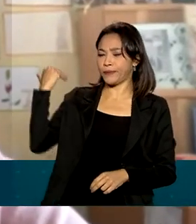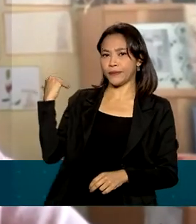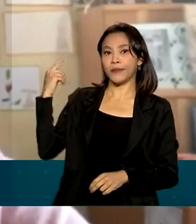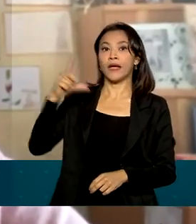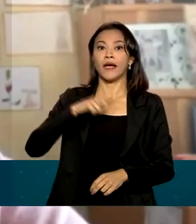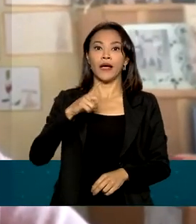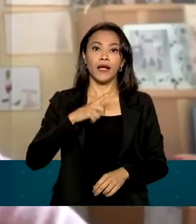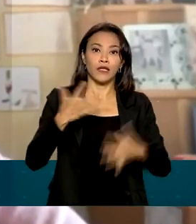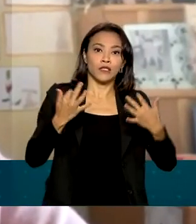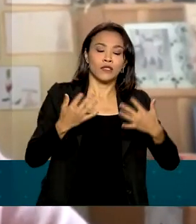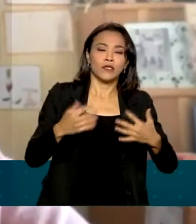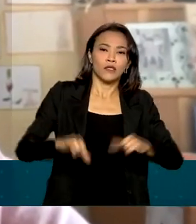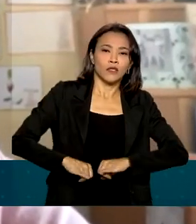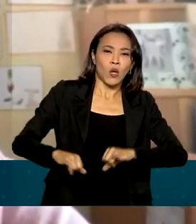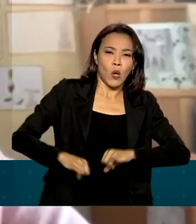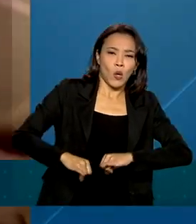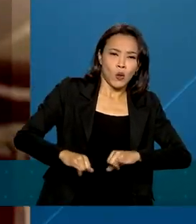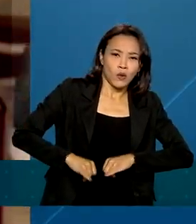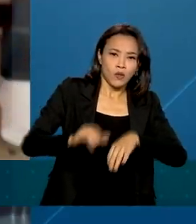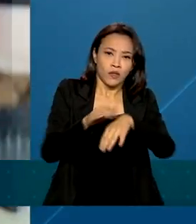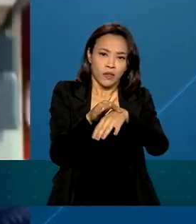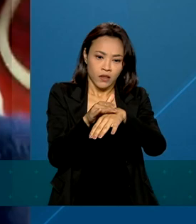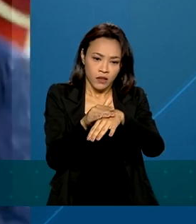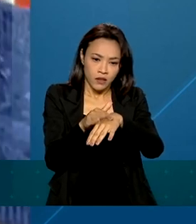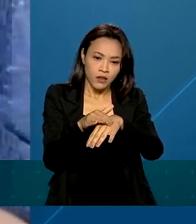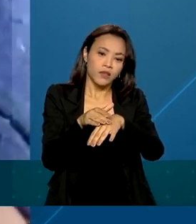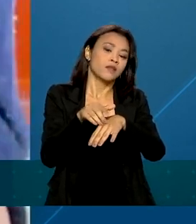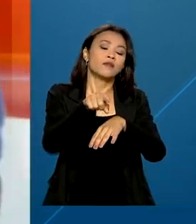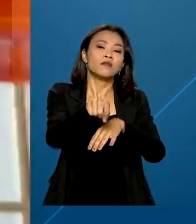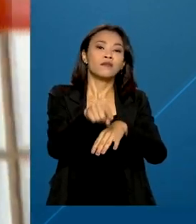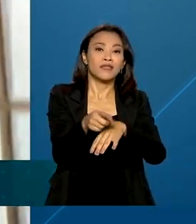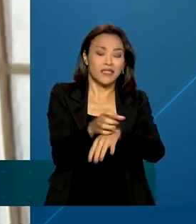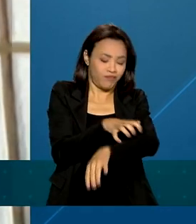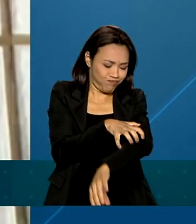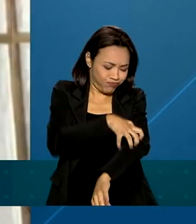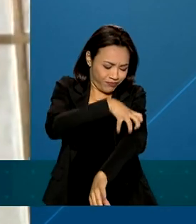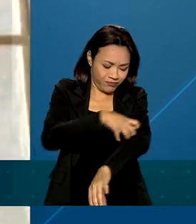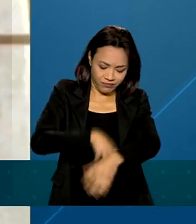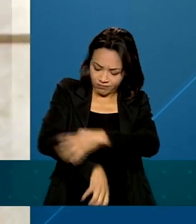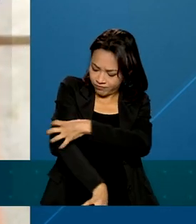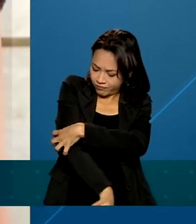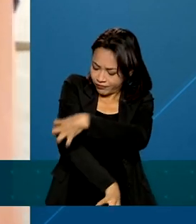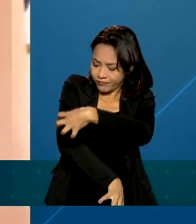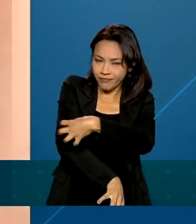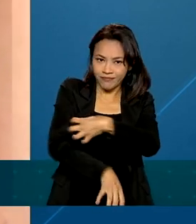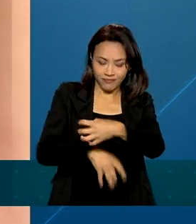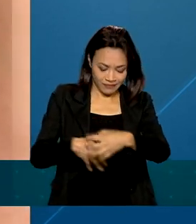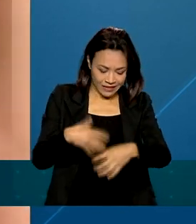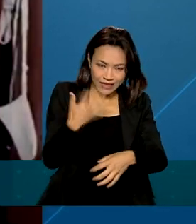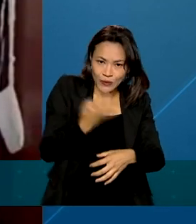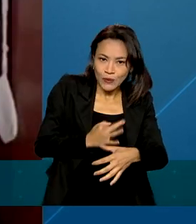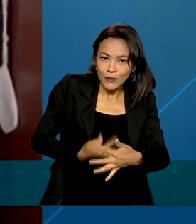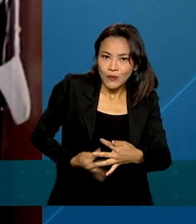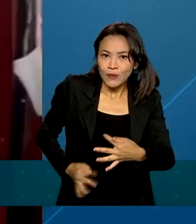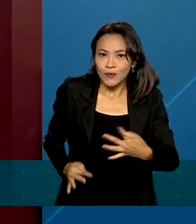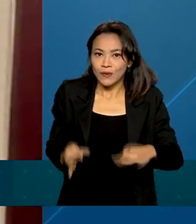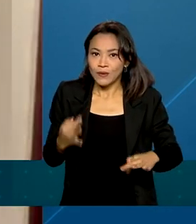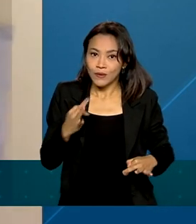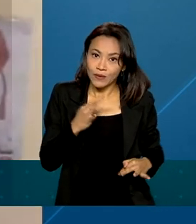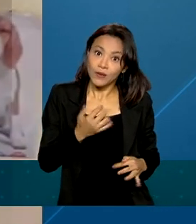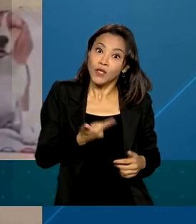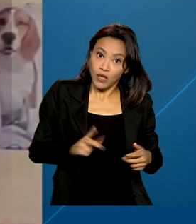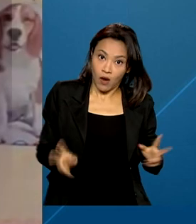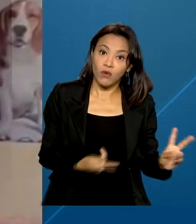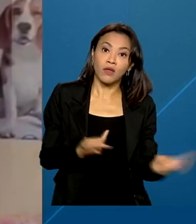artrite idiopática juvenil, uma doença inflamatória crônica que afeta as articulações e outros